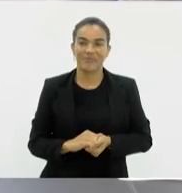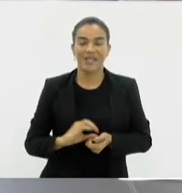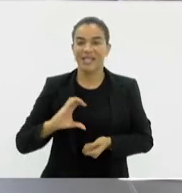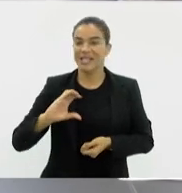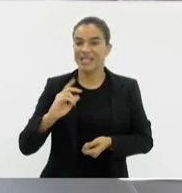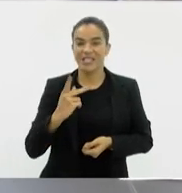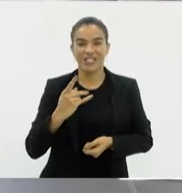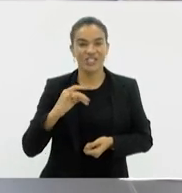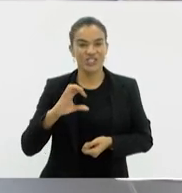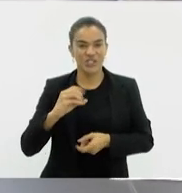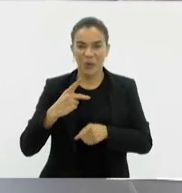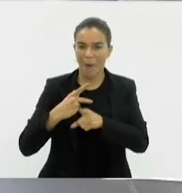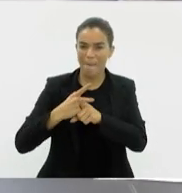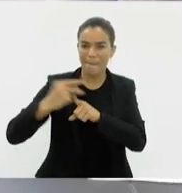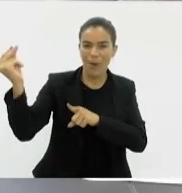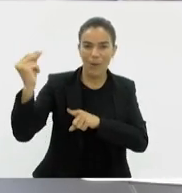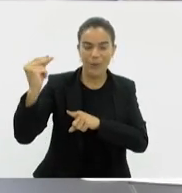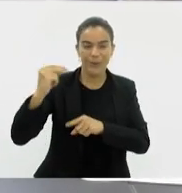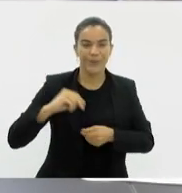no parlamento.